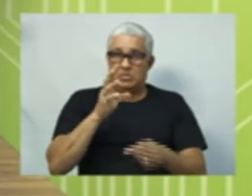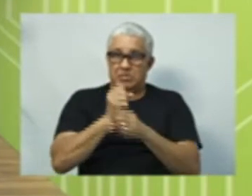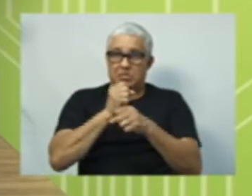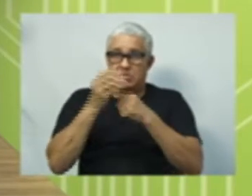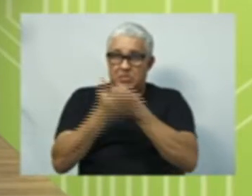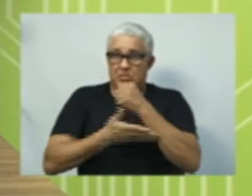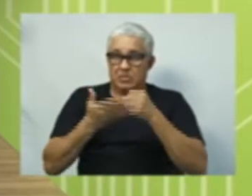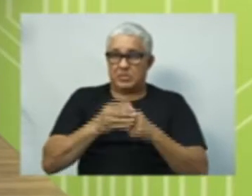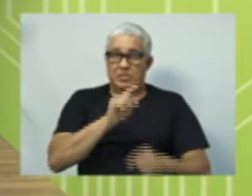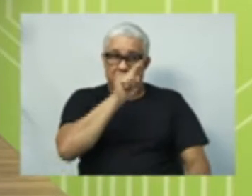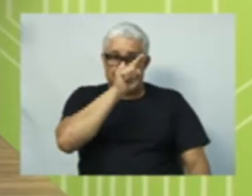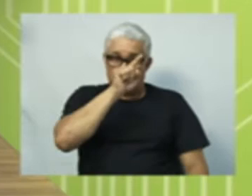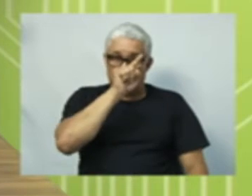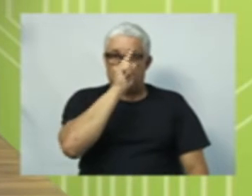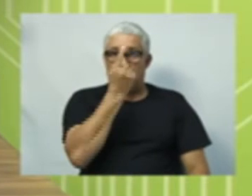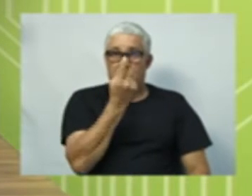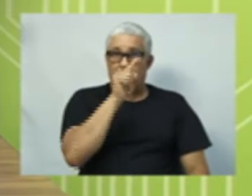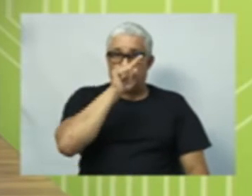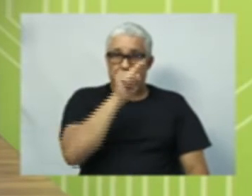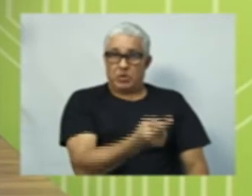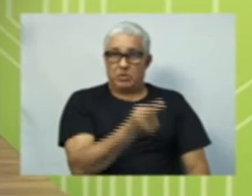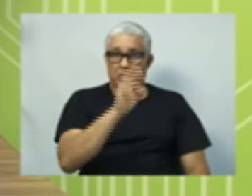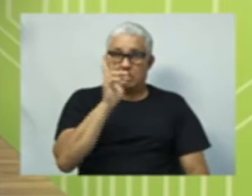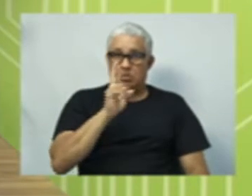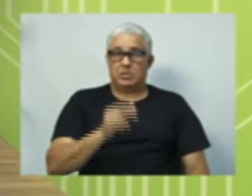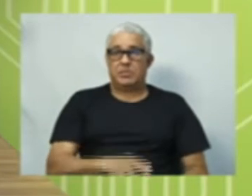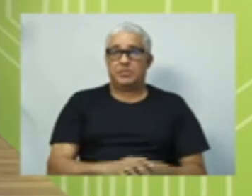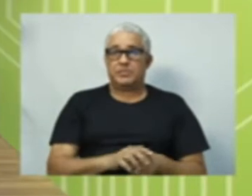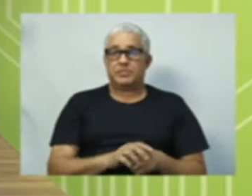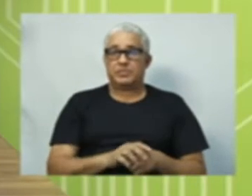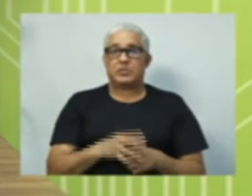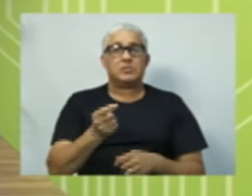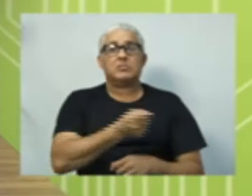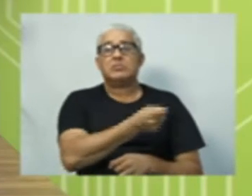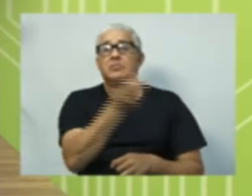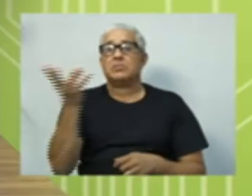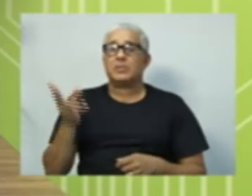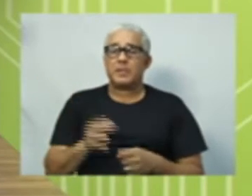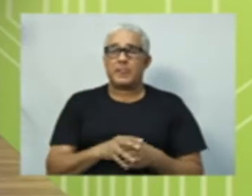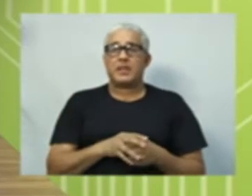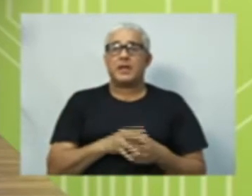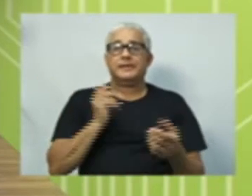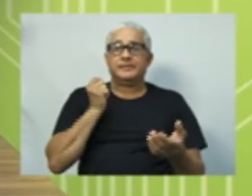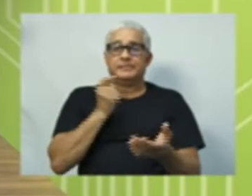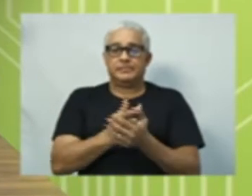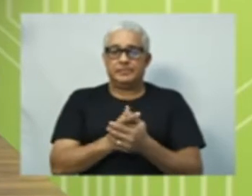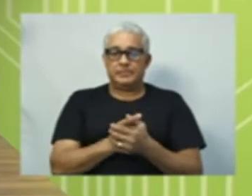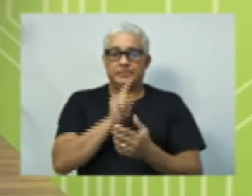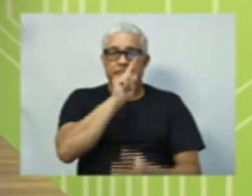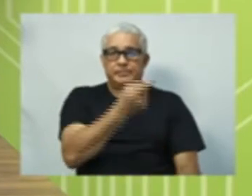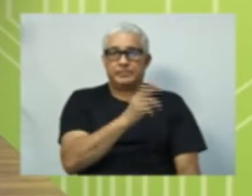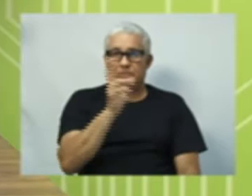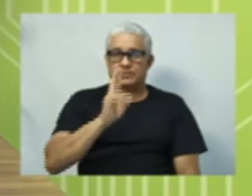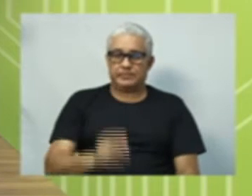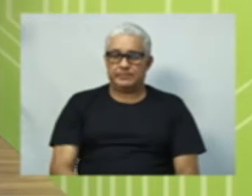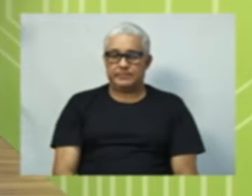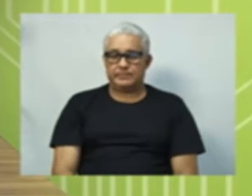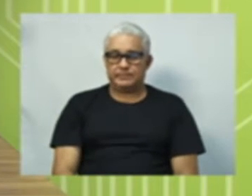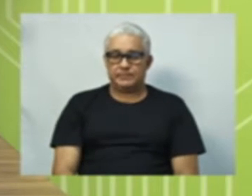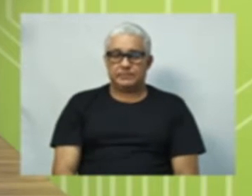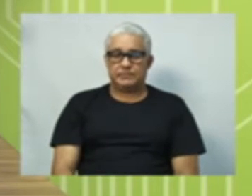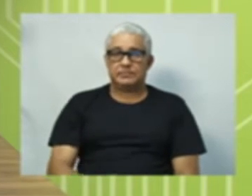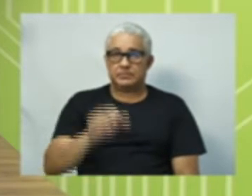que você cobrou. E qual é a quantidade que vai ser paga sobre aqueles R$1.000? Vai ser